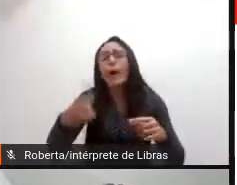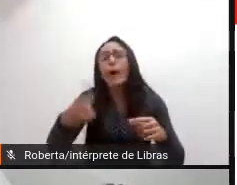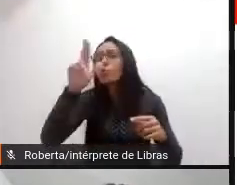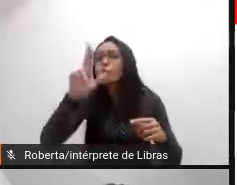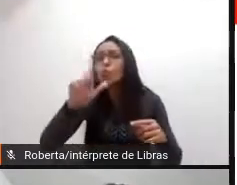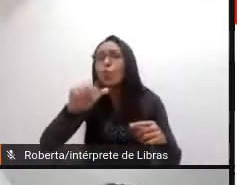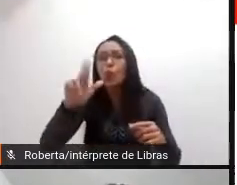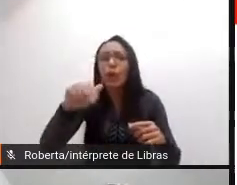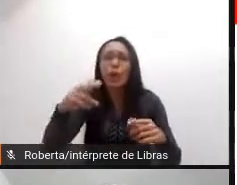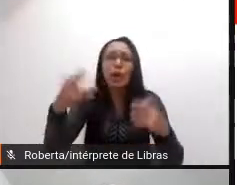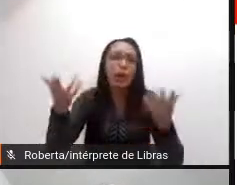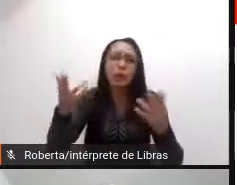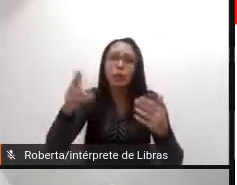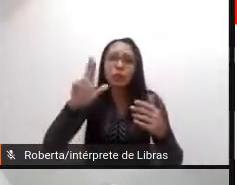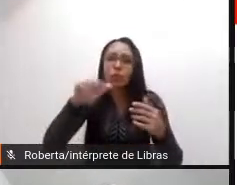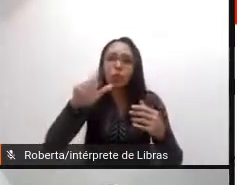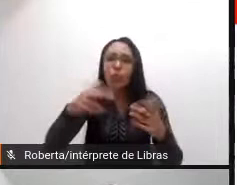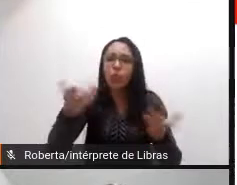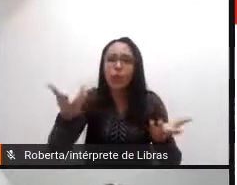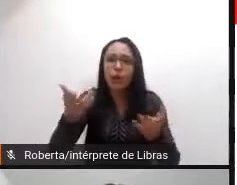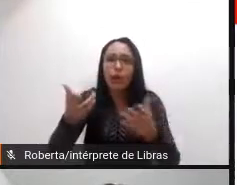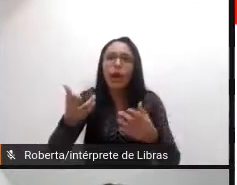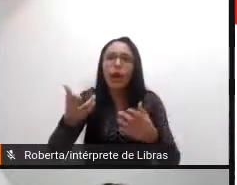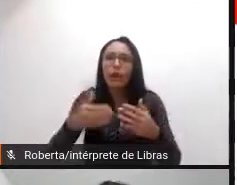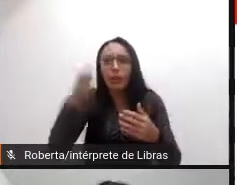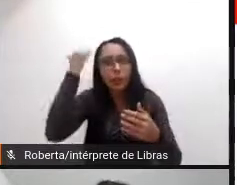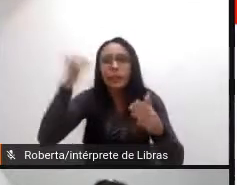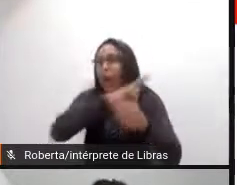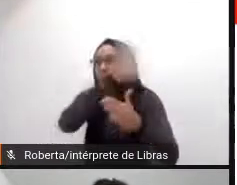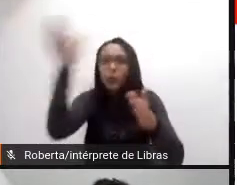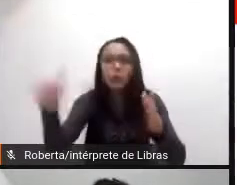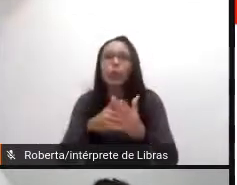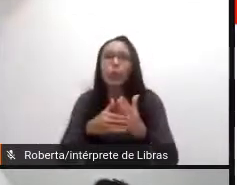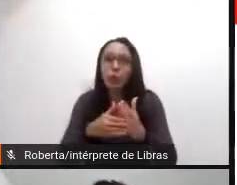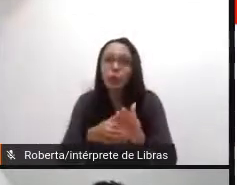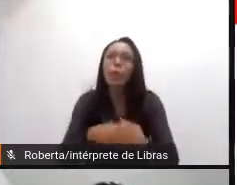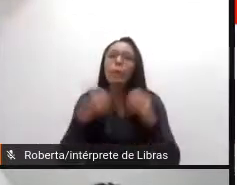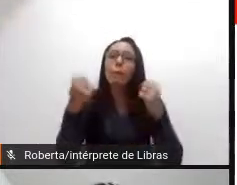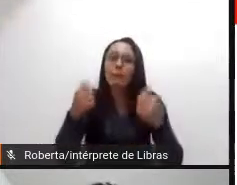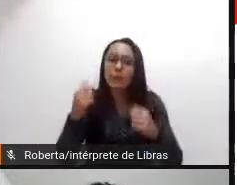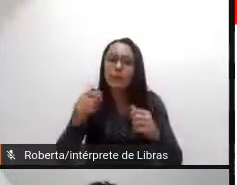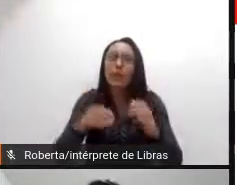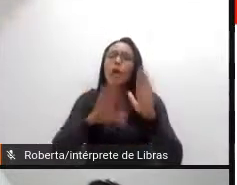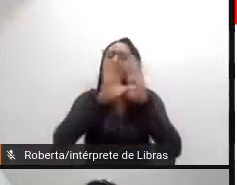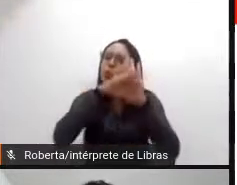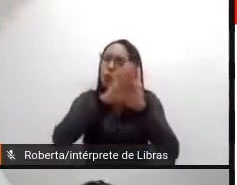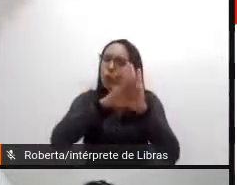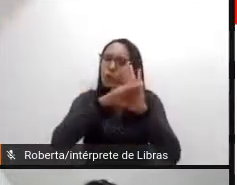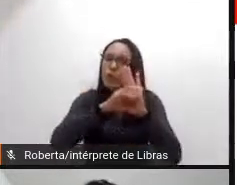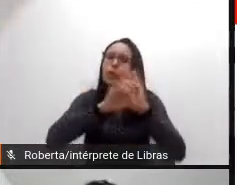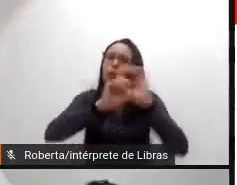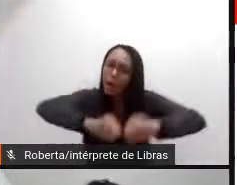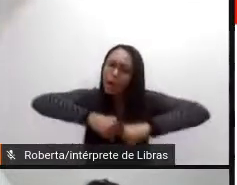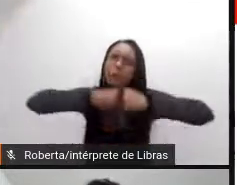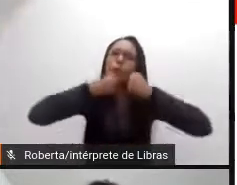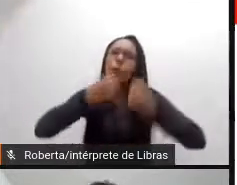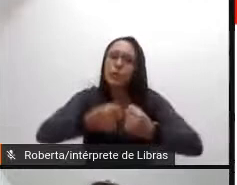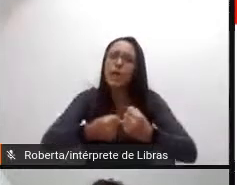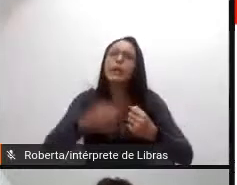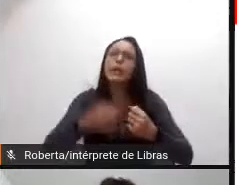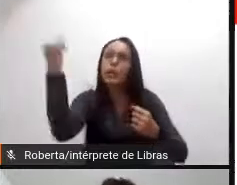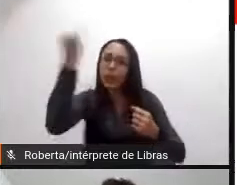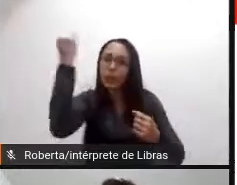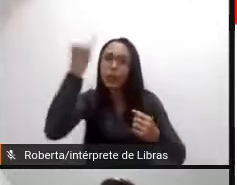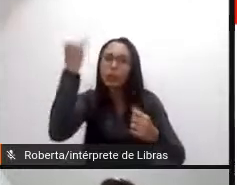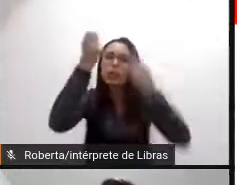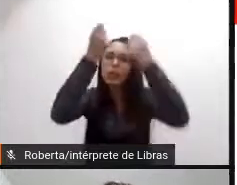bastante, digamos assim, para a gente realmente reforçar esses conceitos, porque são importantes para o nosso entendimento. É importante que a gente